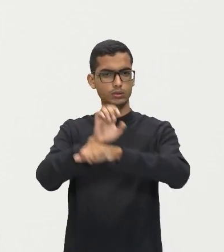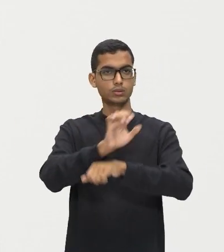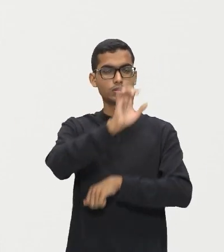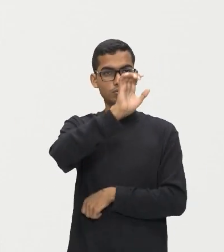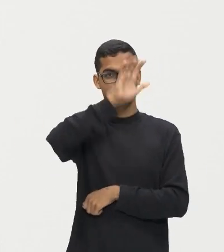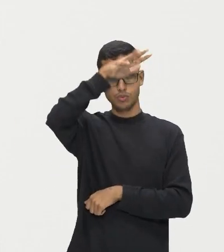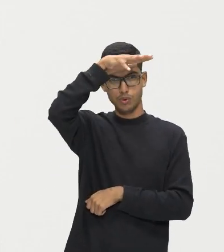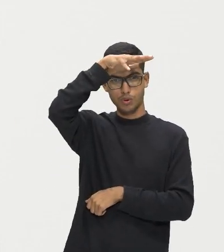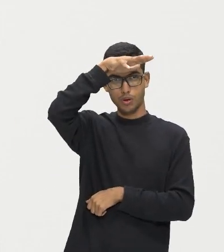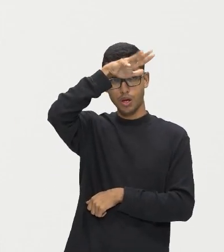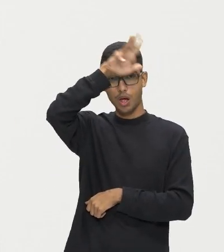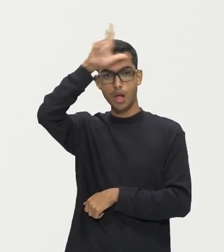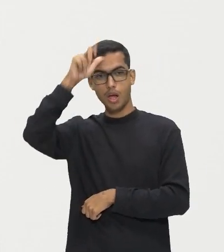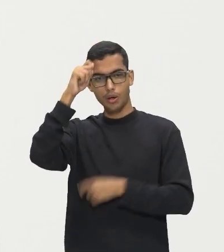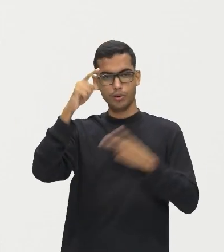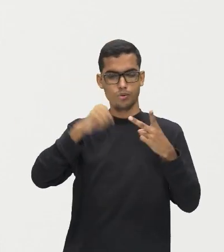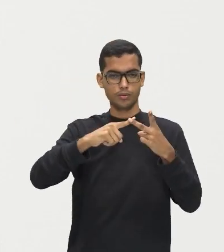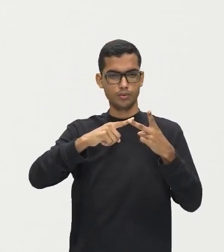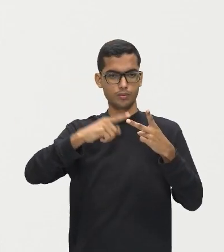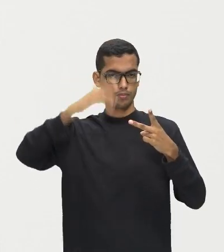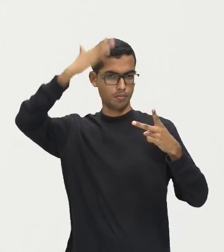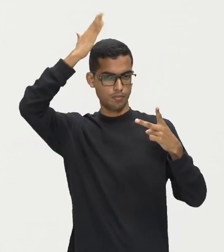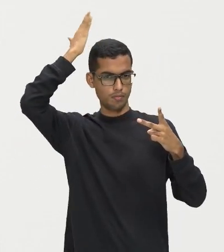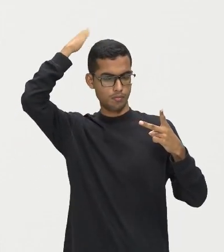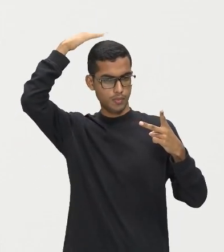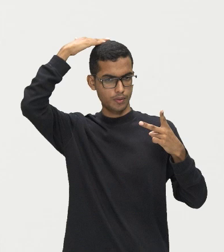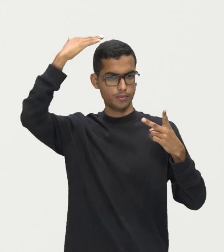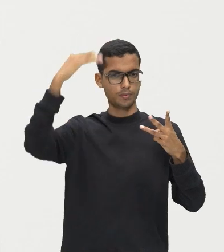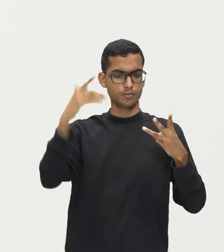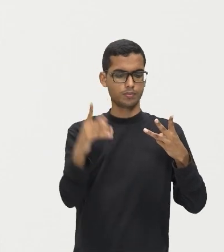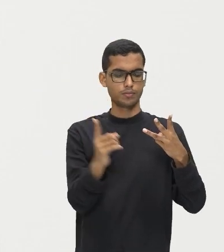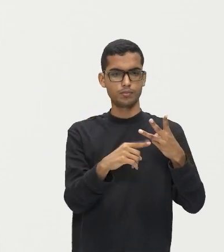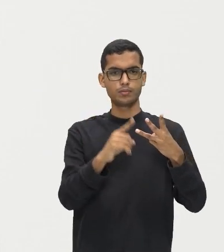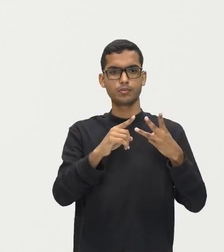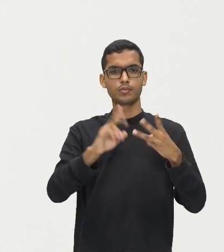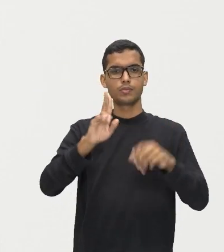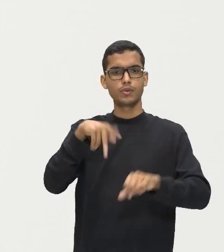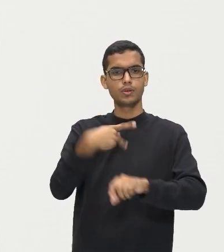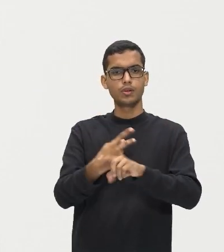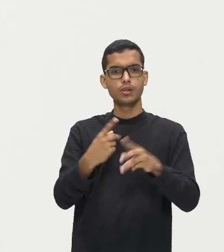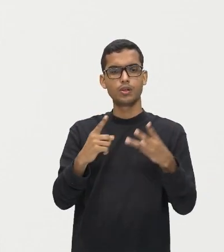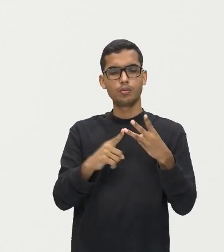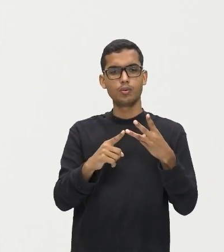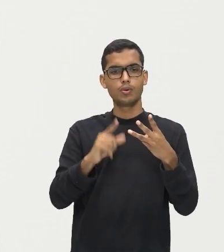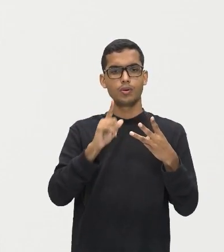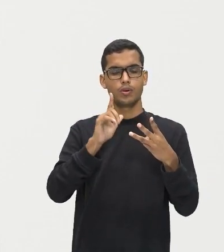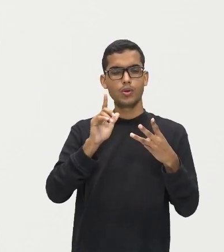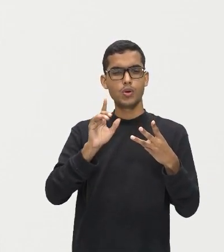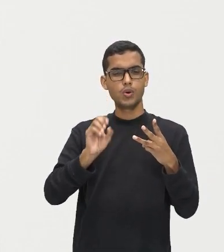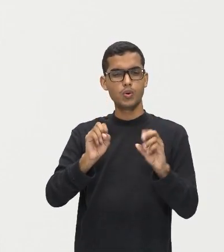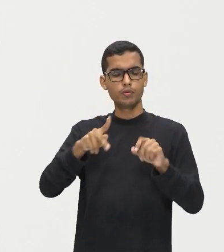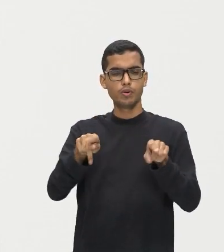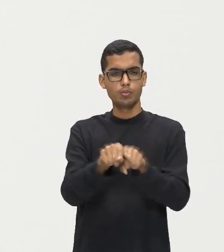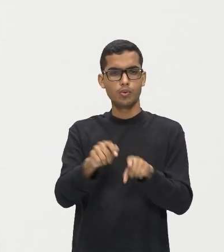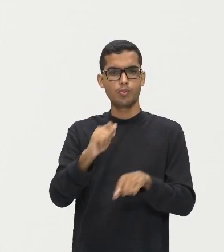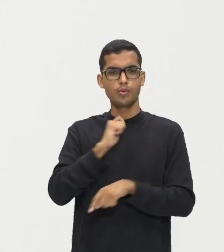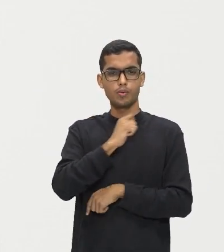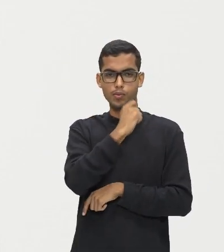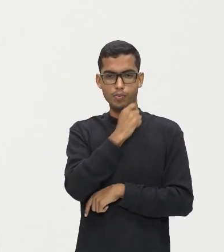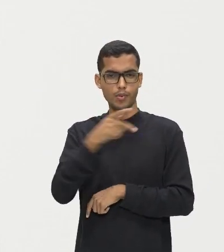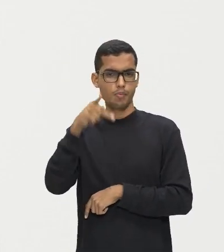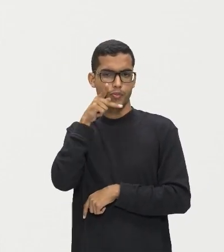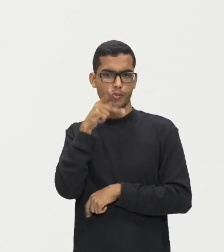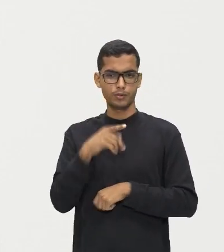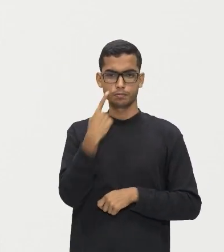deságua lá próximo ao Amapá, Amapá com o Pará. Deu para vocês identificarem, então, todas